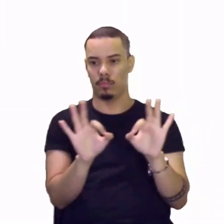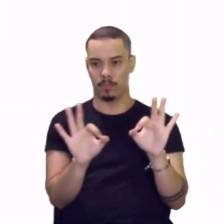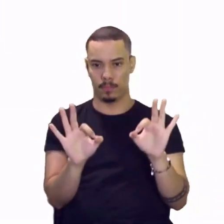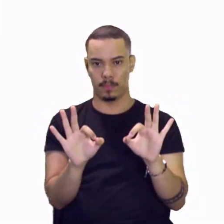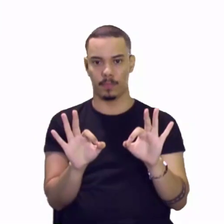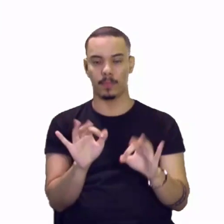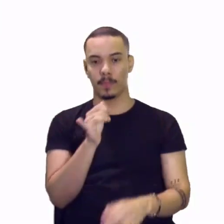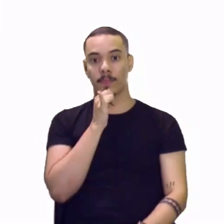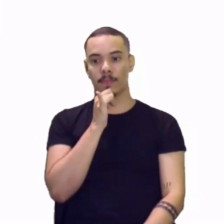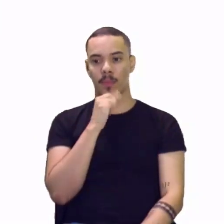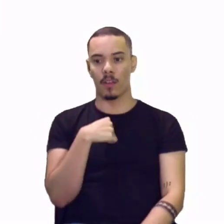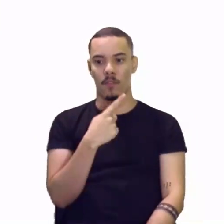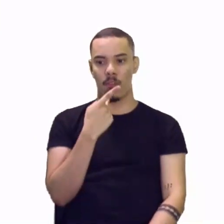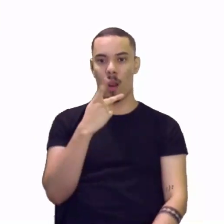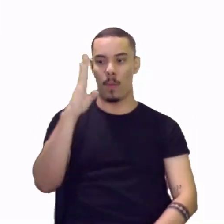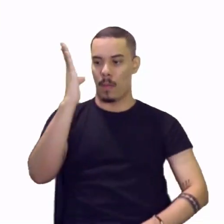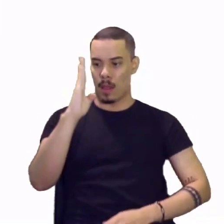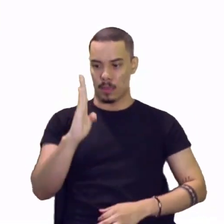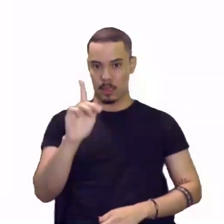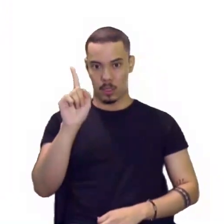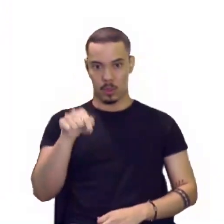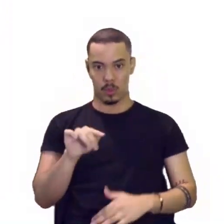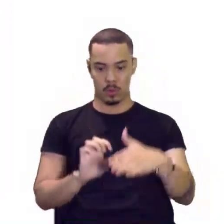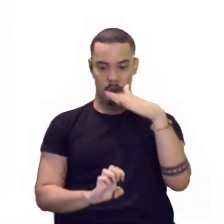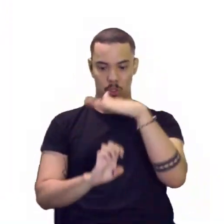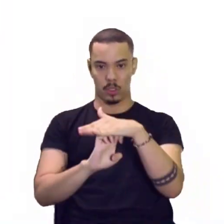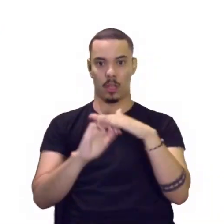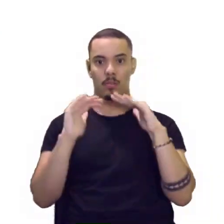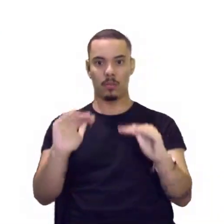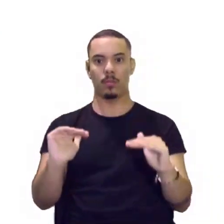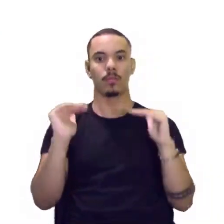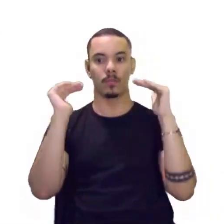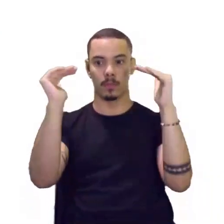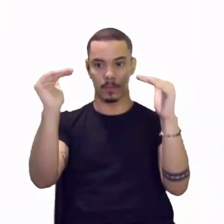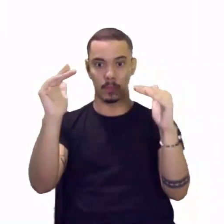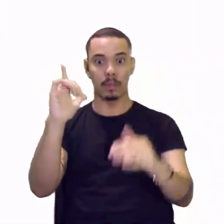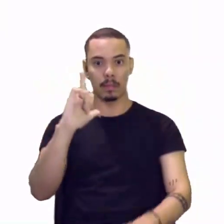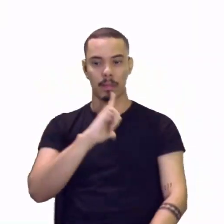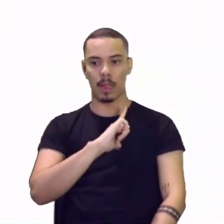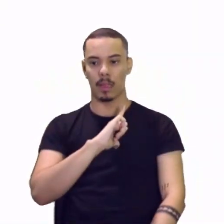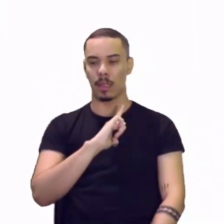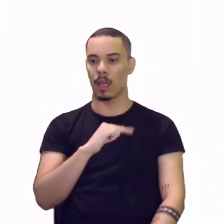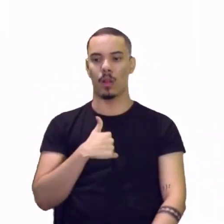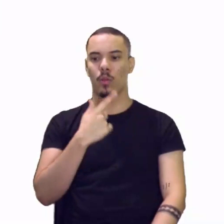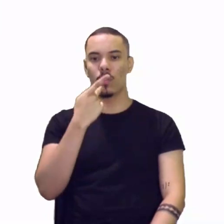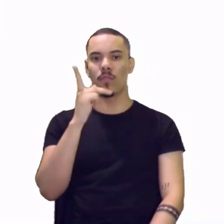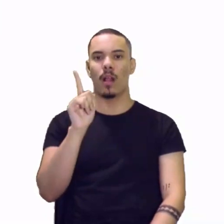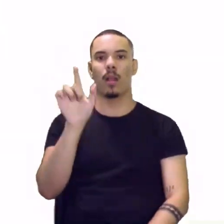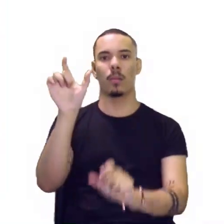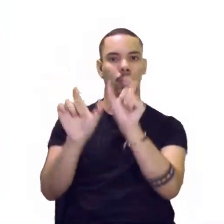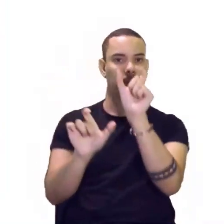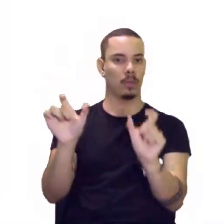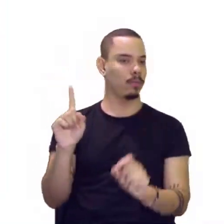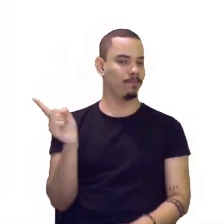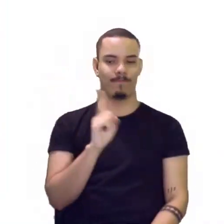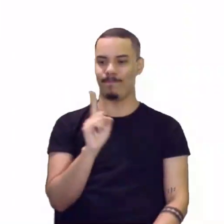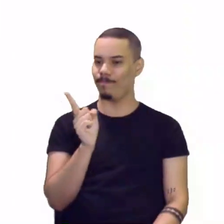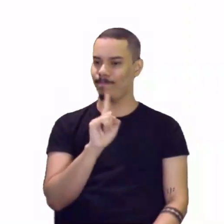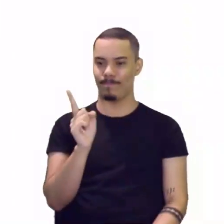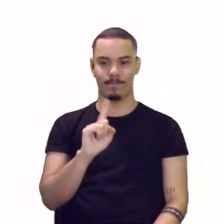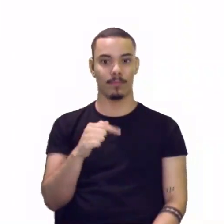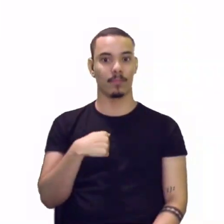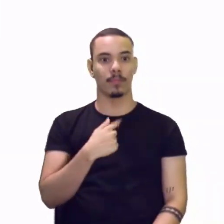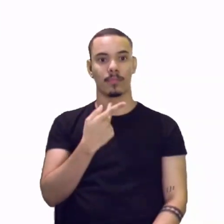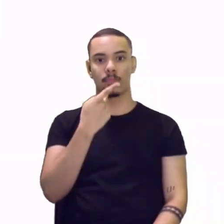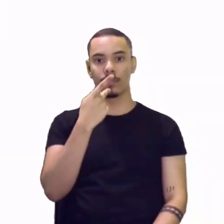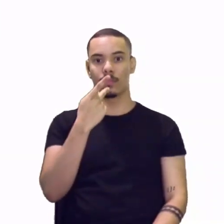assim, o Brasil, ele tem um Estado soberano. Nós não estamos falando de pessoas. Nós estamos